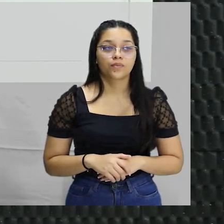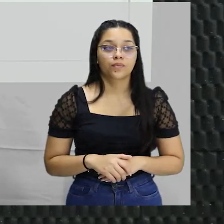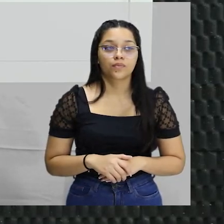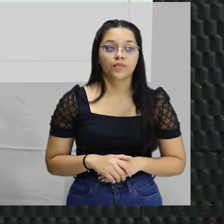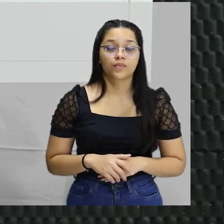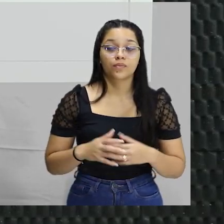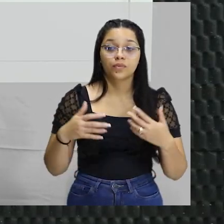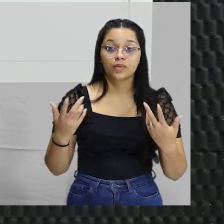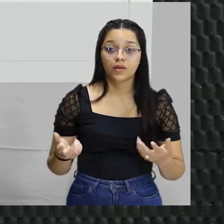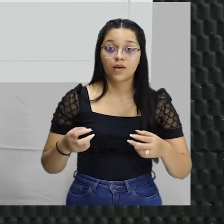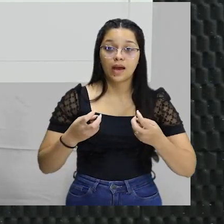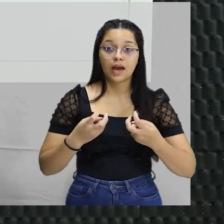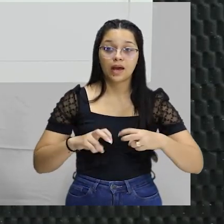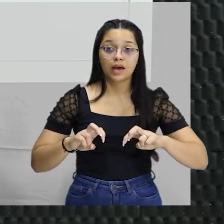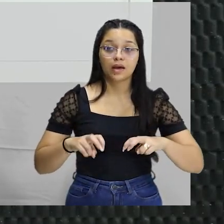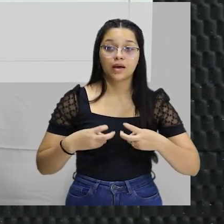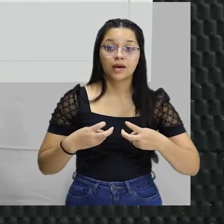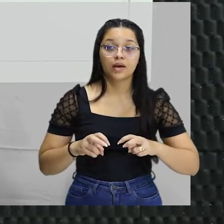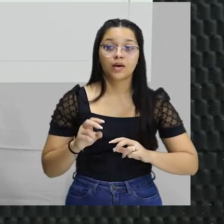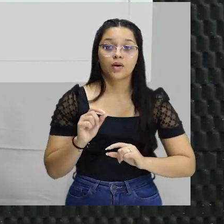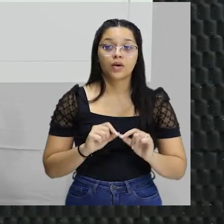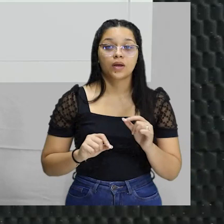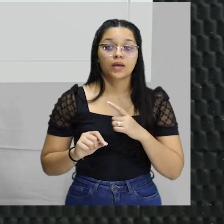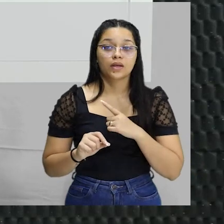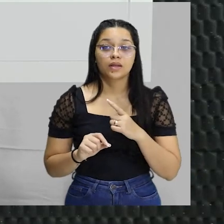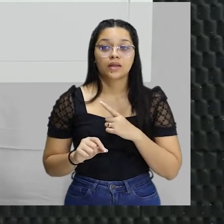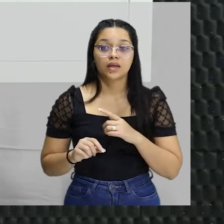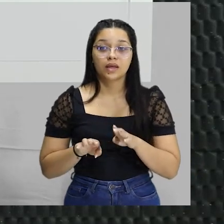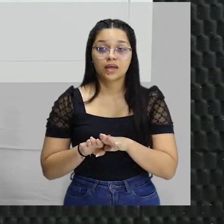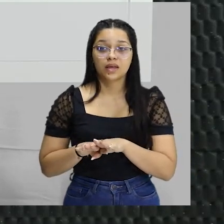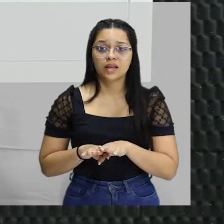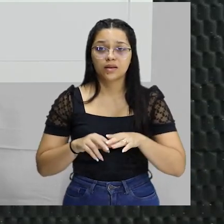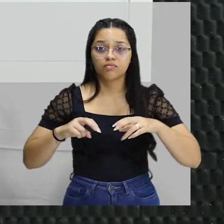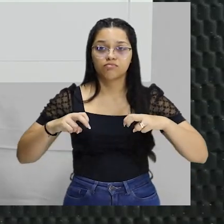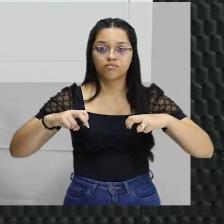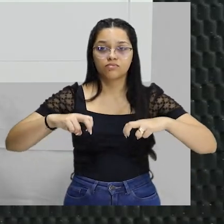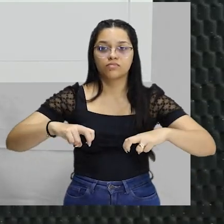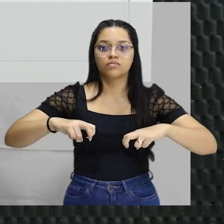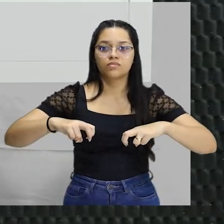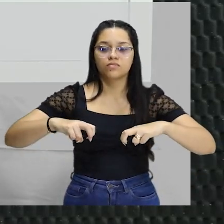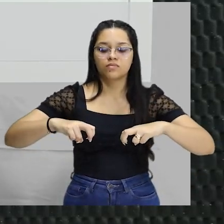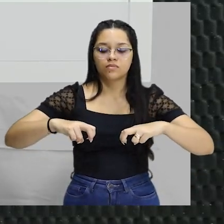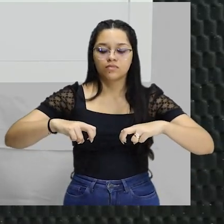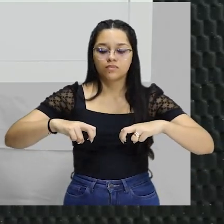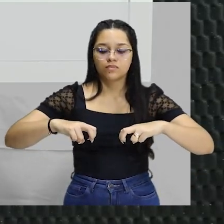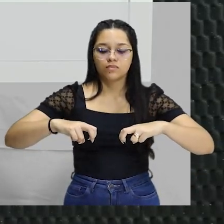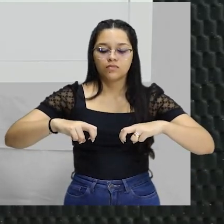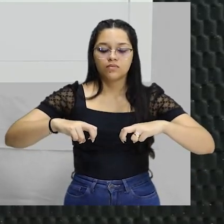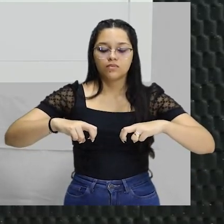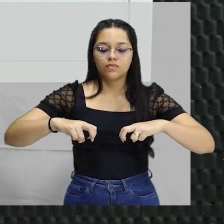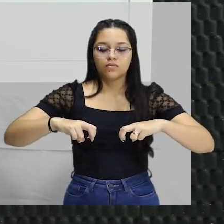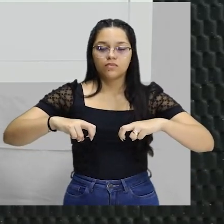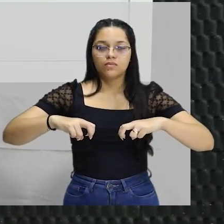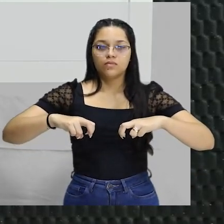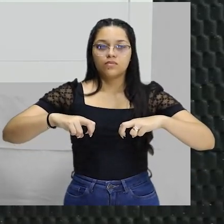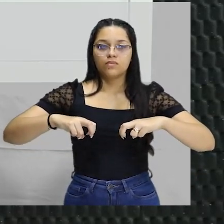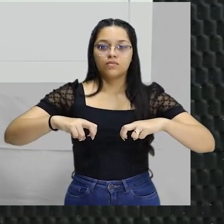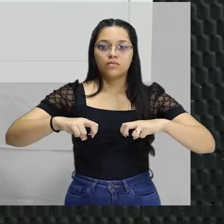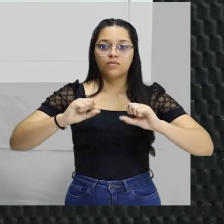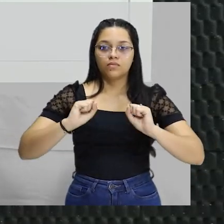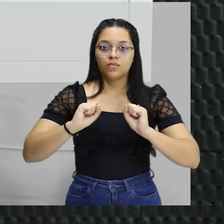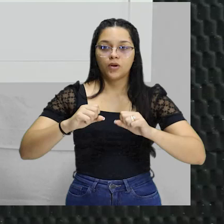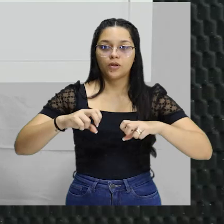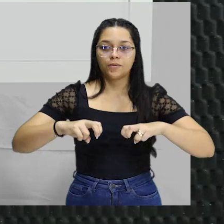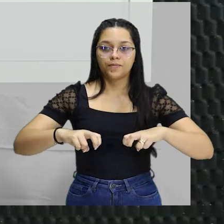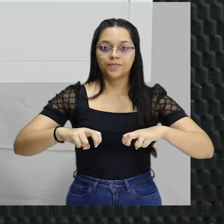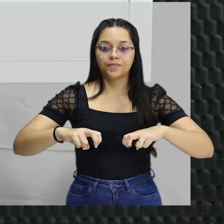Então, a gangorra, vamos colocar ela em equilíbrio, ou seja, vamos fazer uma situação de forças em que ela se mantém em